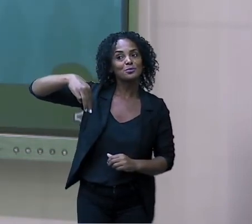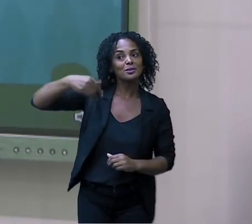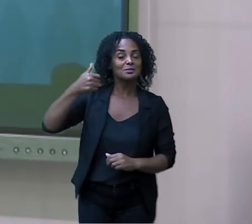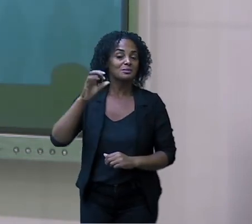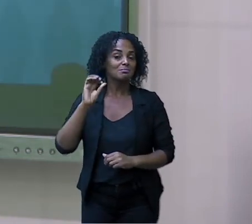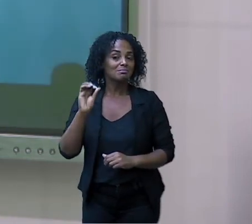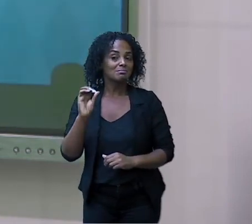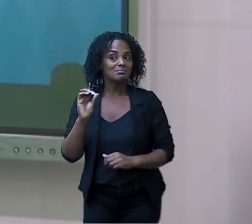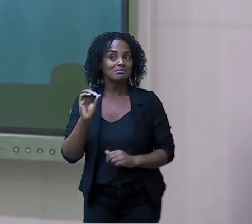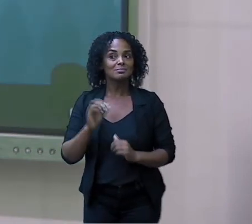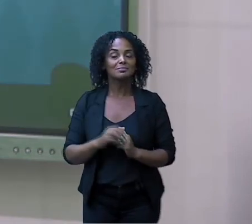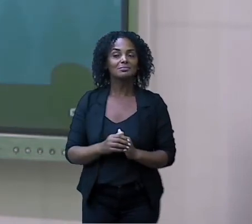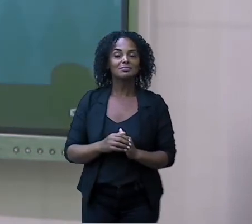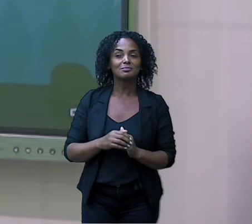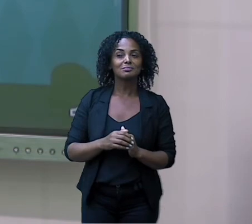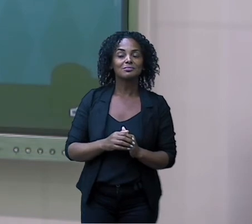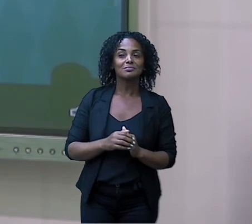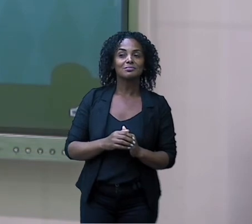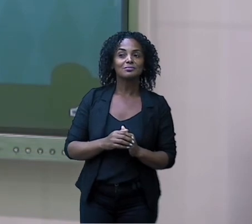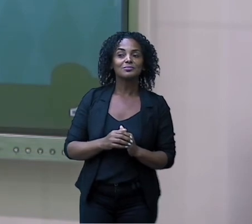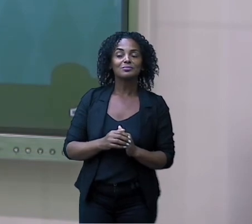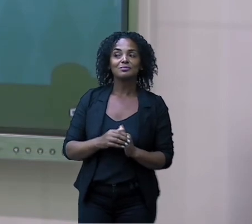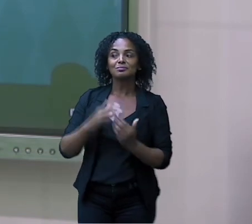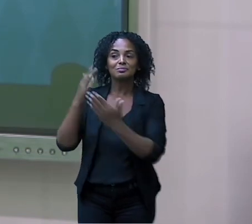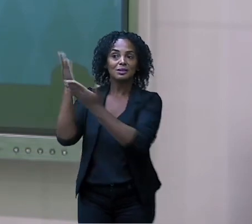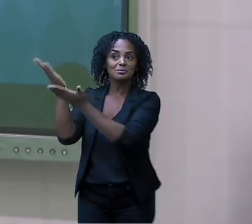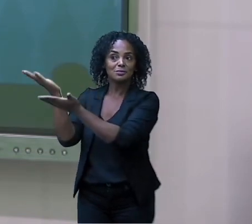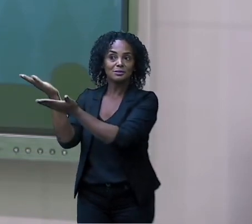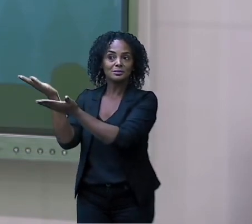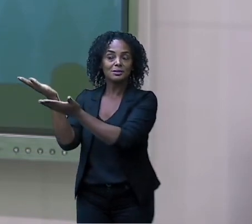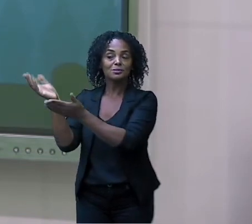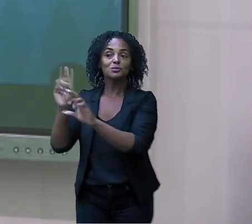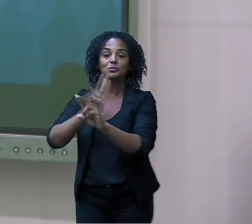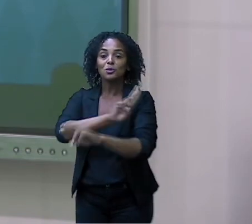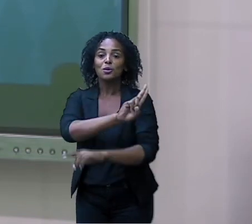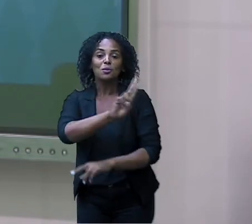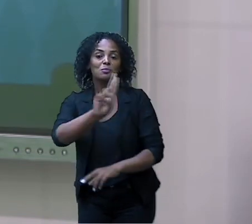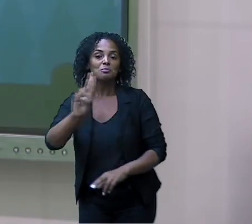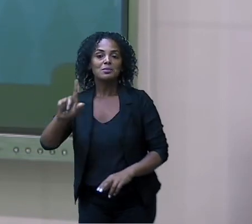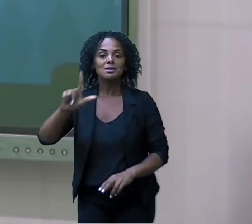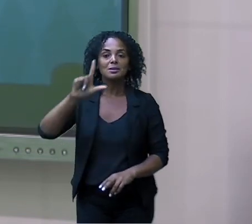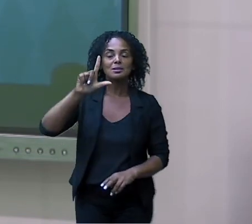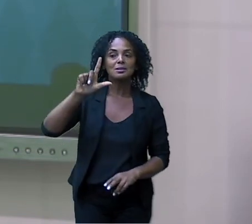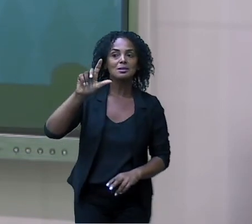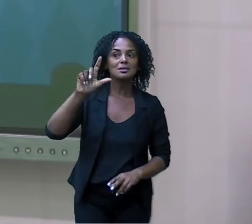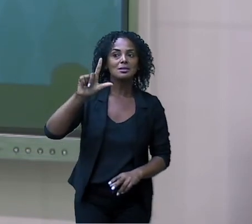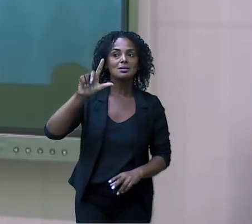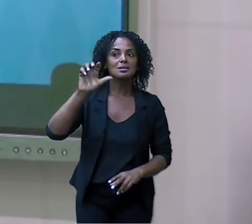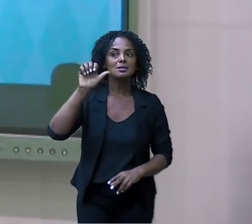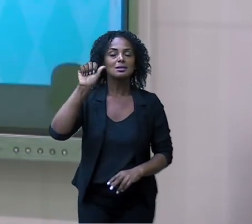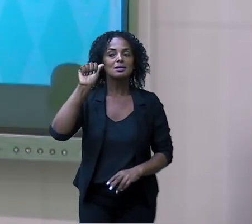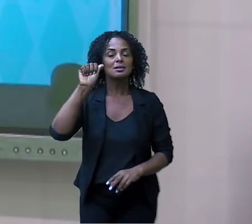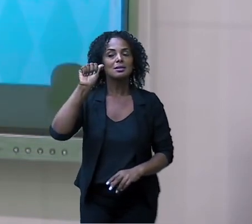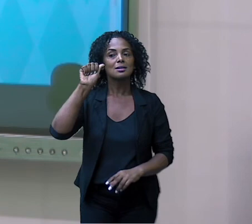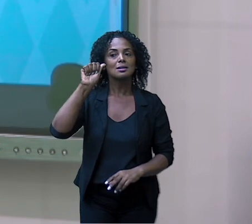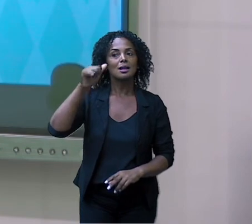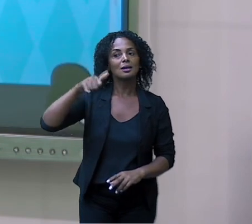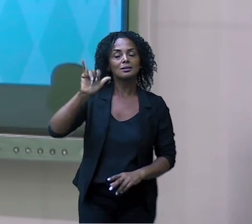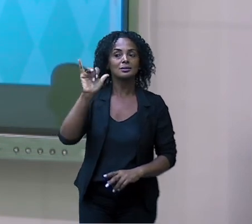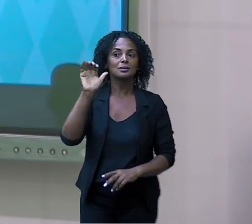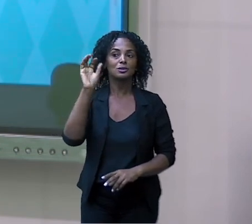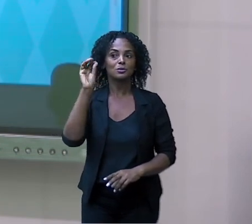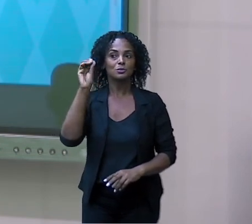Três e dez. Vamos ver a classificação. Tá, coloca o nome aí. Nome. Dá o enter. Vamos ver no